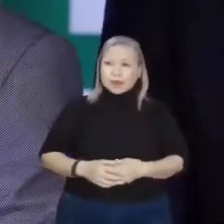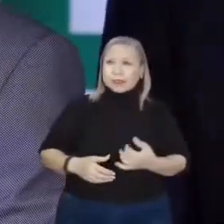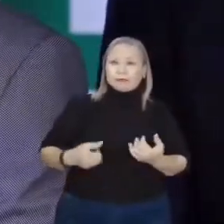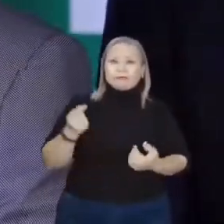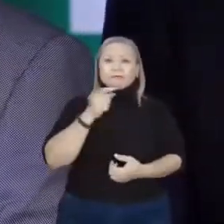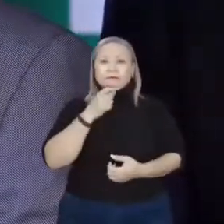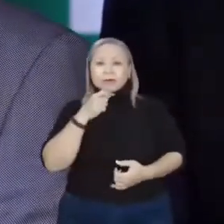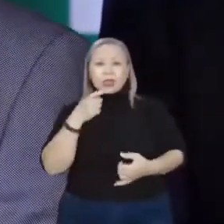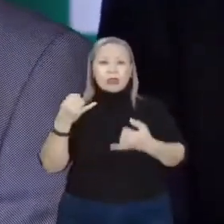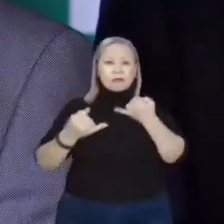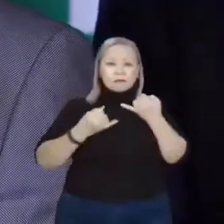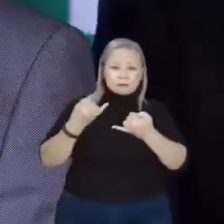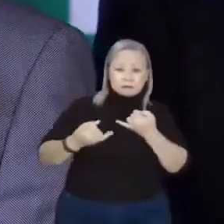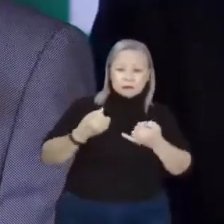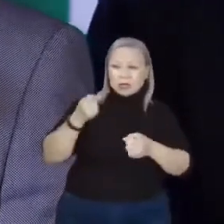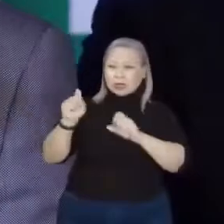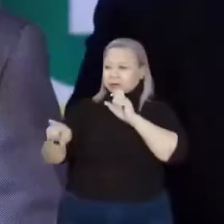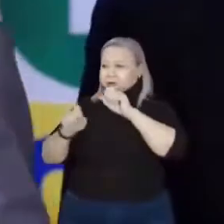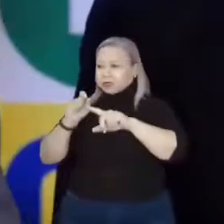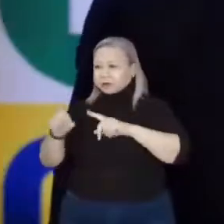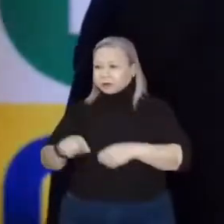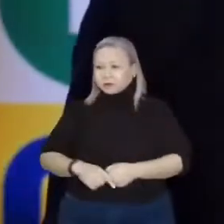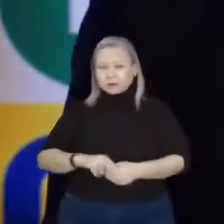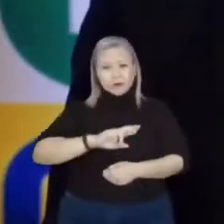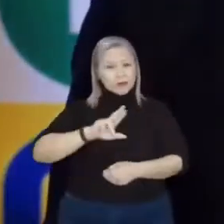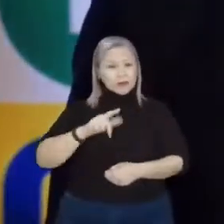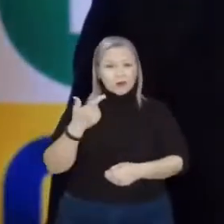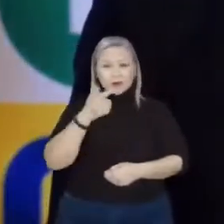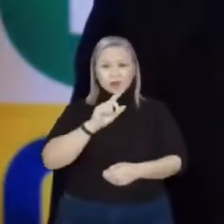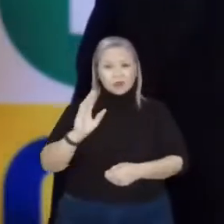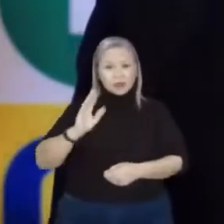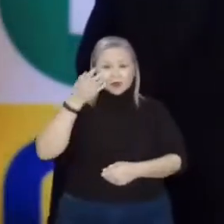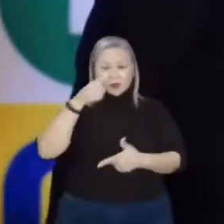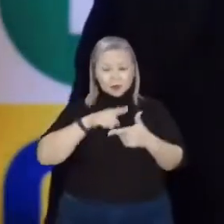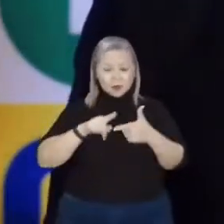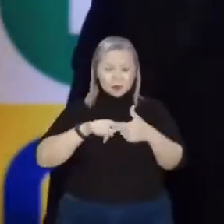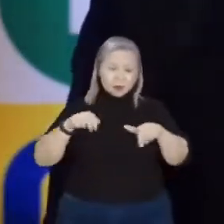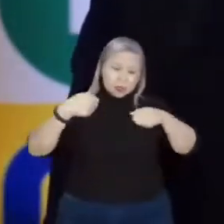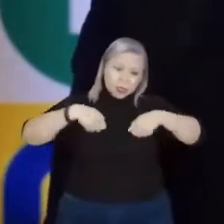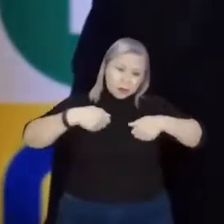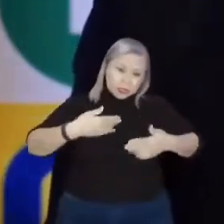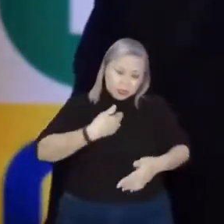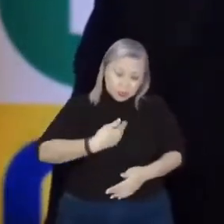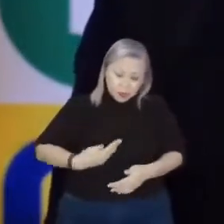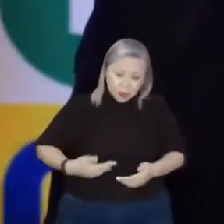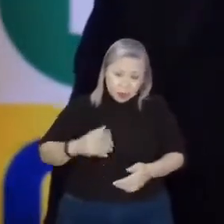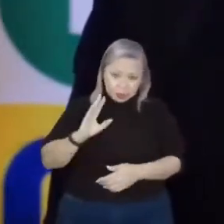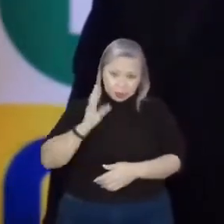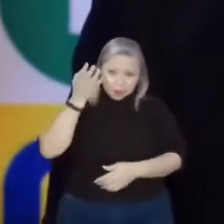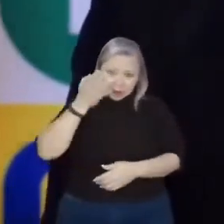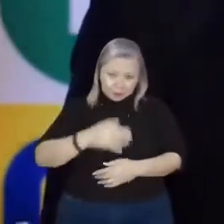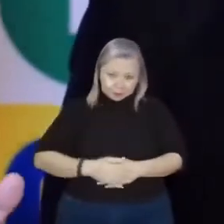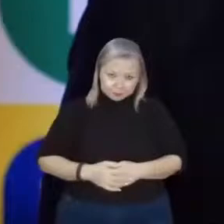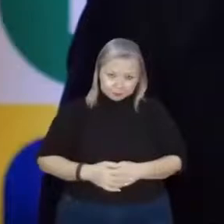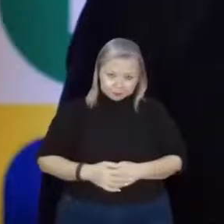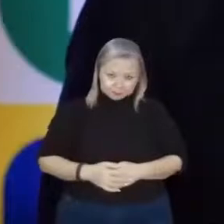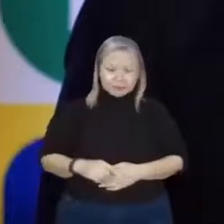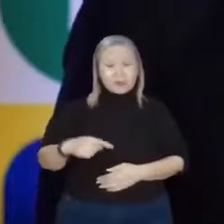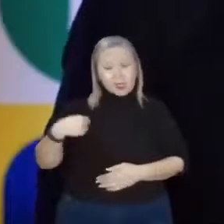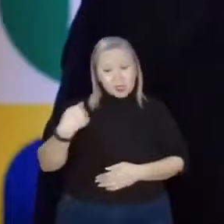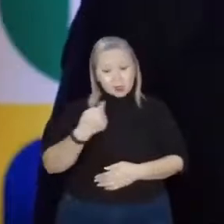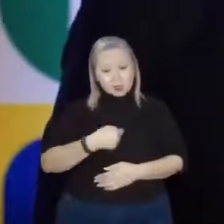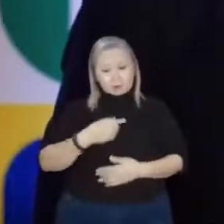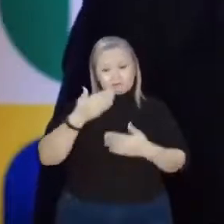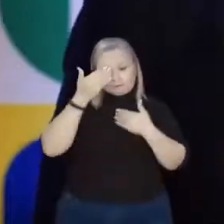falar, e não conseguiu resolver os problemas que é preciso um governo resolver. Nós